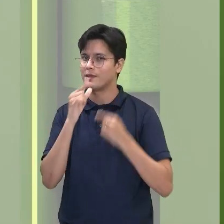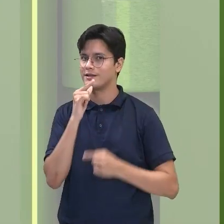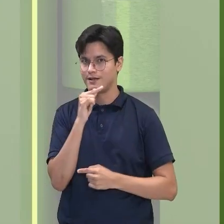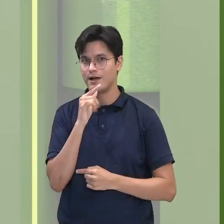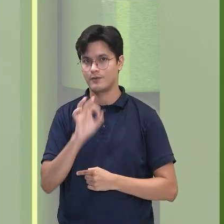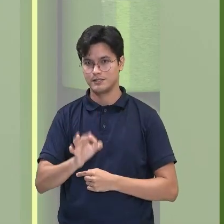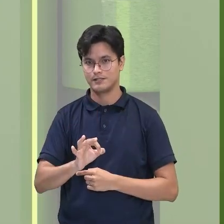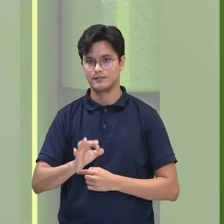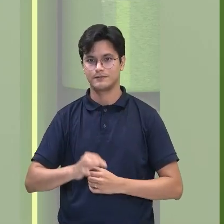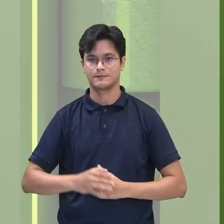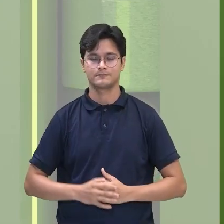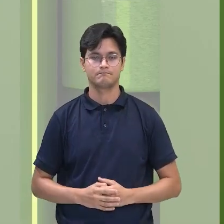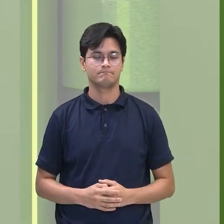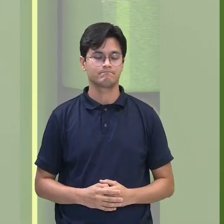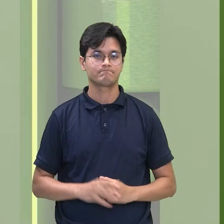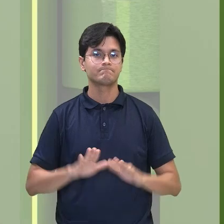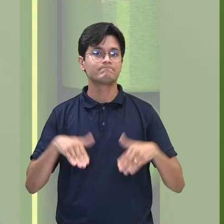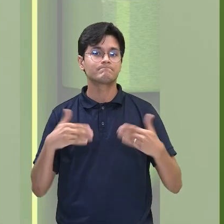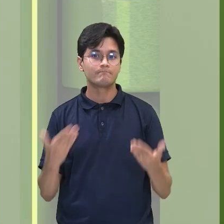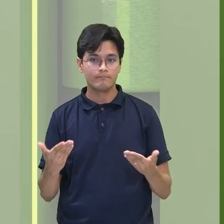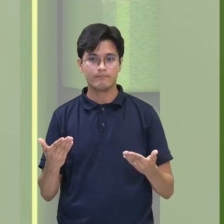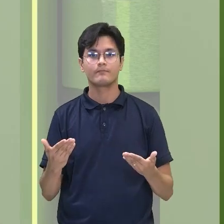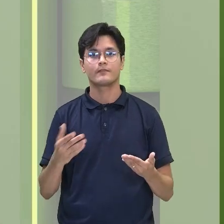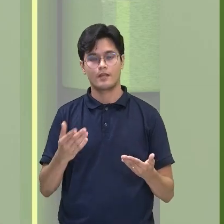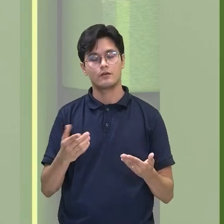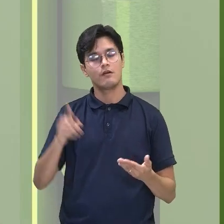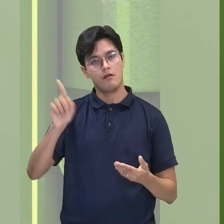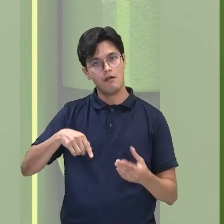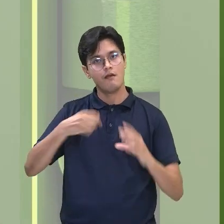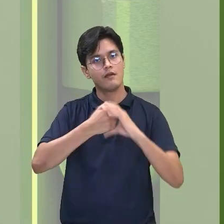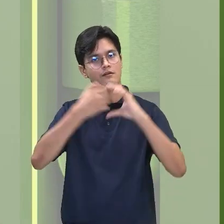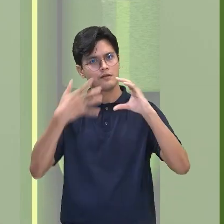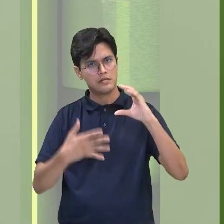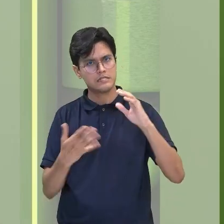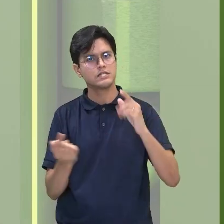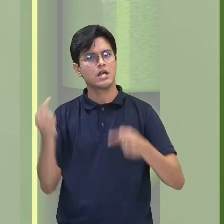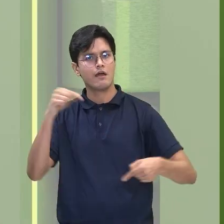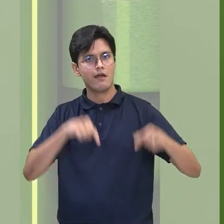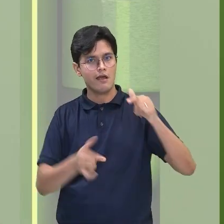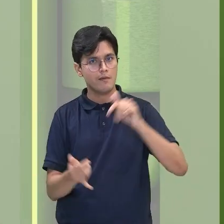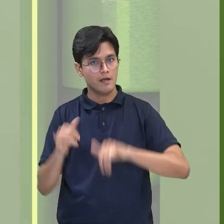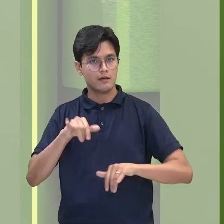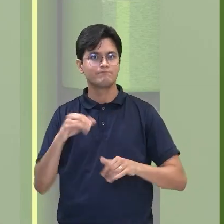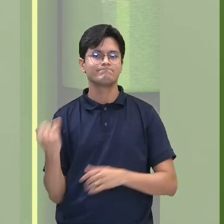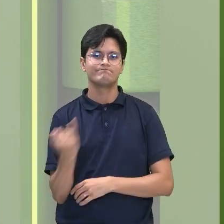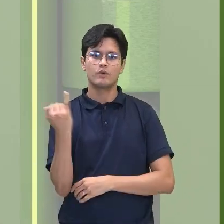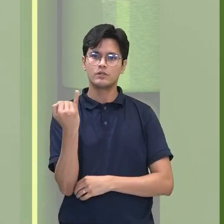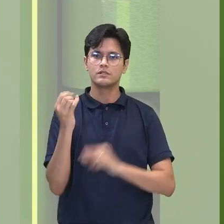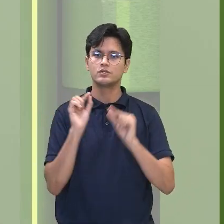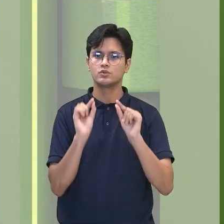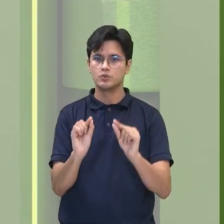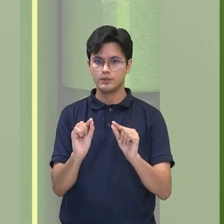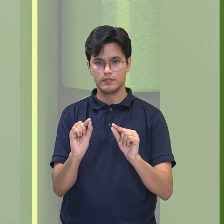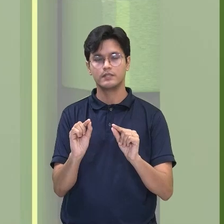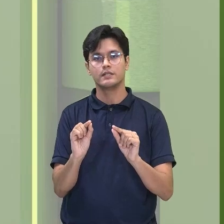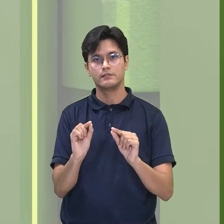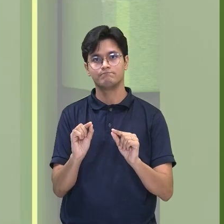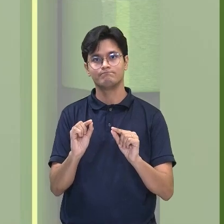água. Então, nós temos aí uma característica química importantíssima que vai fazer com que